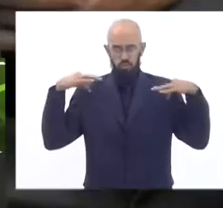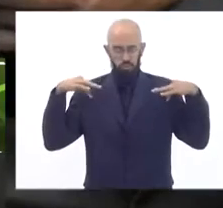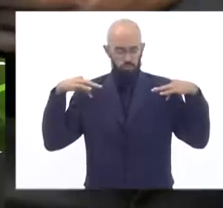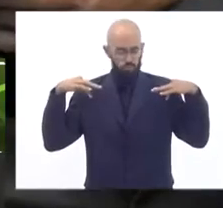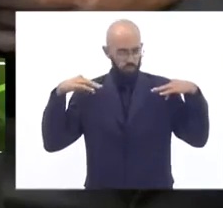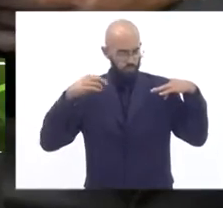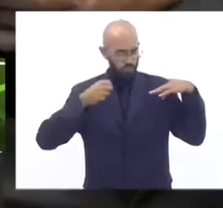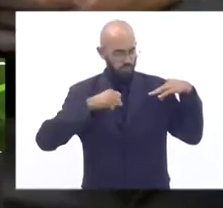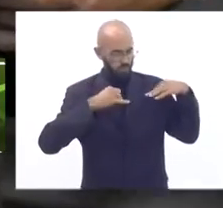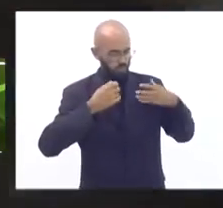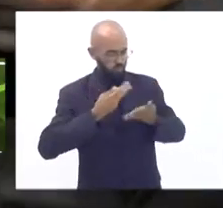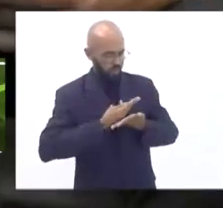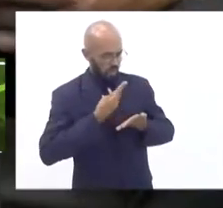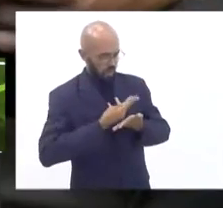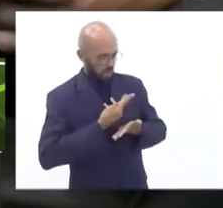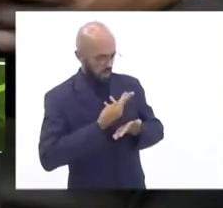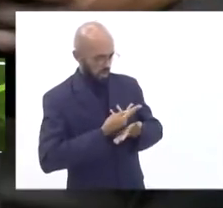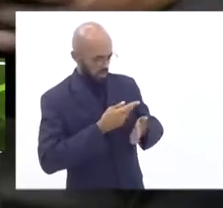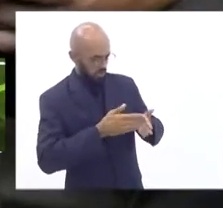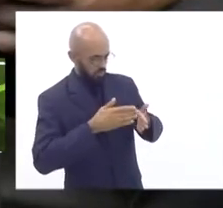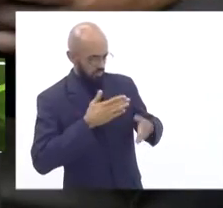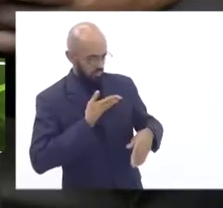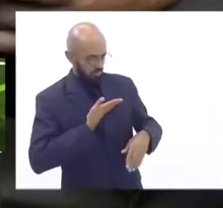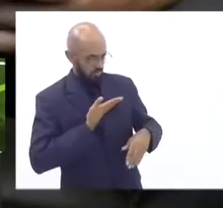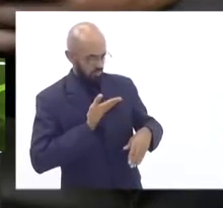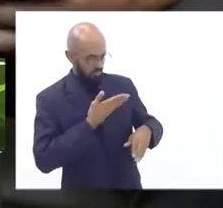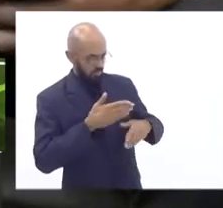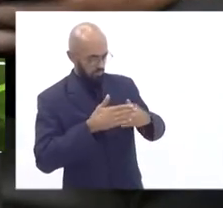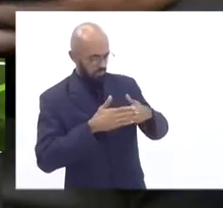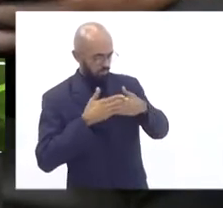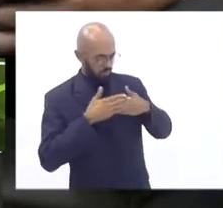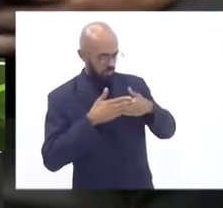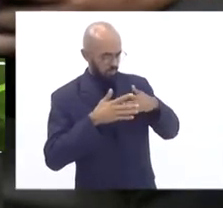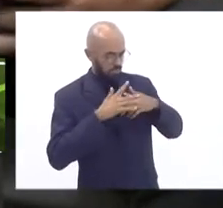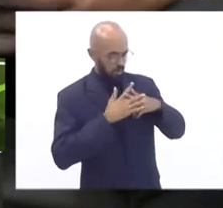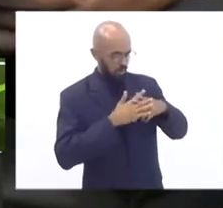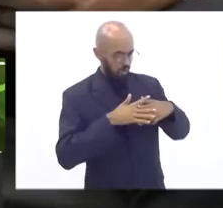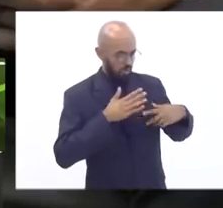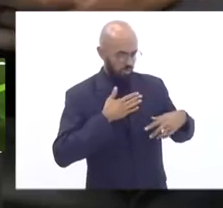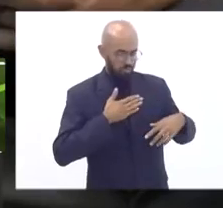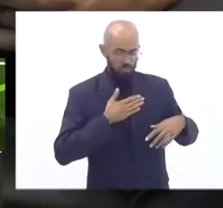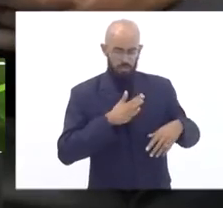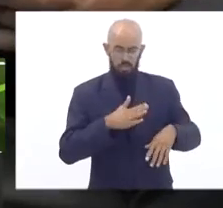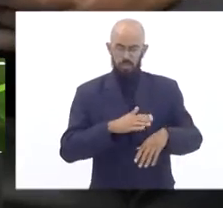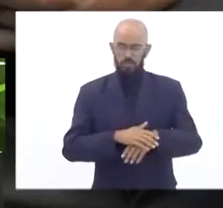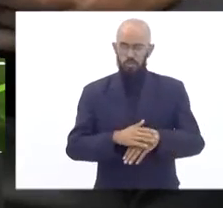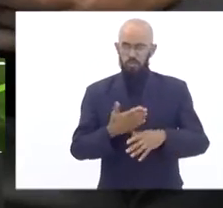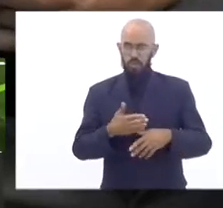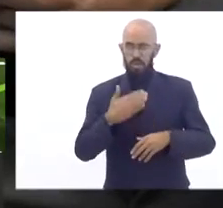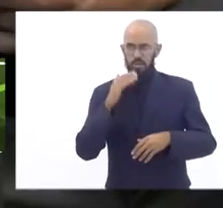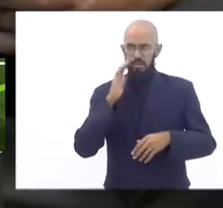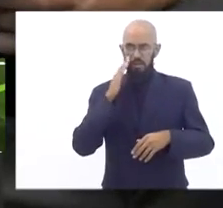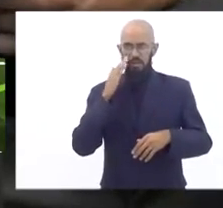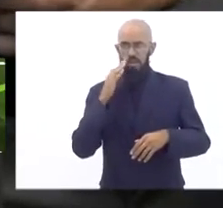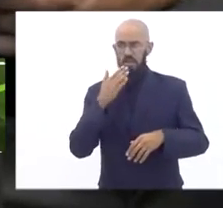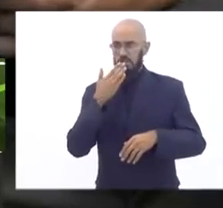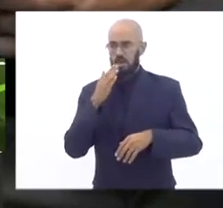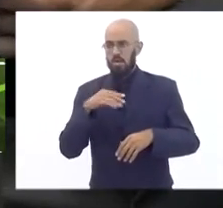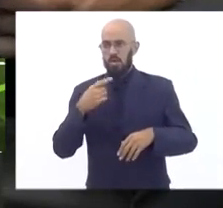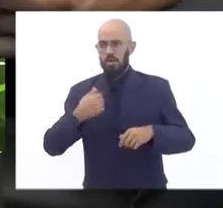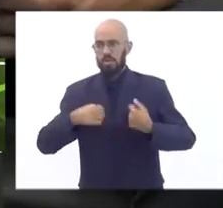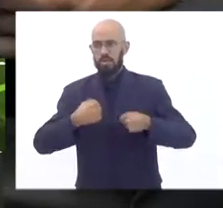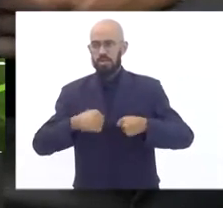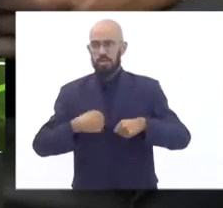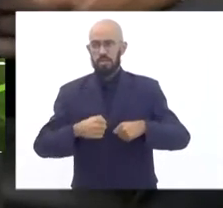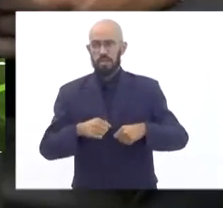errada, por favor, os nossos meus companheiros me corrijam. Então, eu queria entender qual é a necessidade, ou